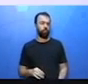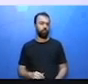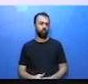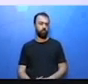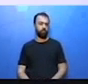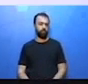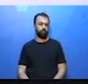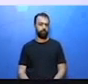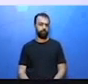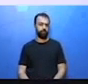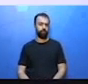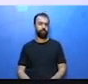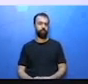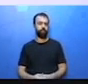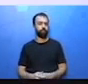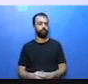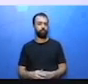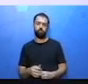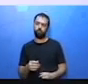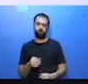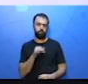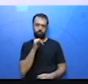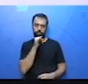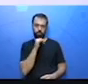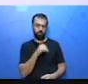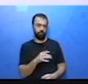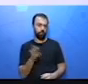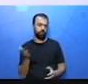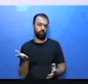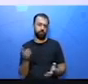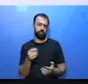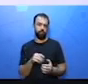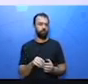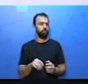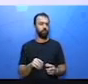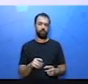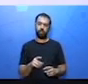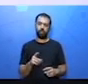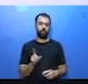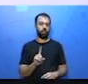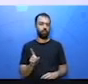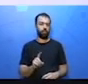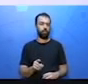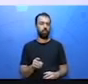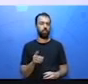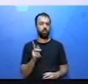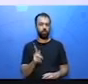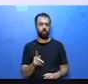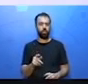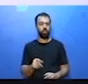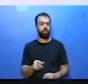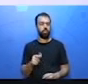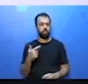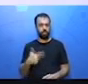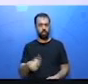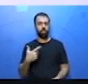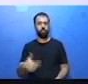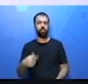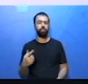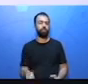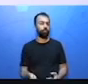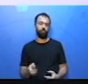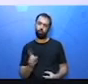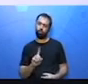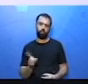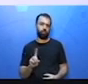divisão. Então eu não sei que número vem depois do 5. Né? Eu não consigo olhar os números anteriores e deduzir qual que é o